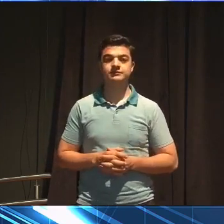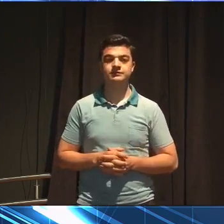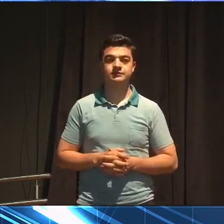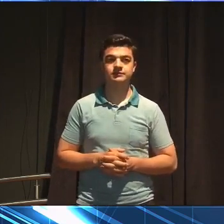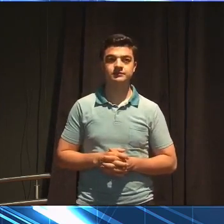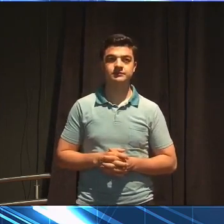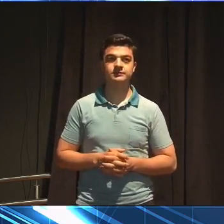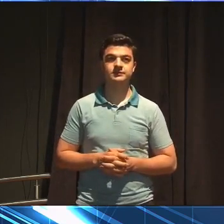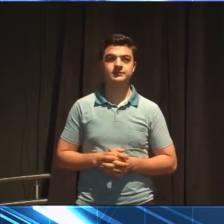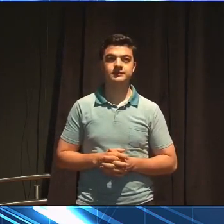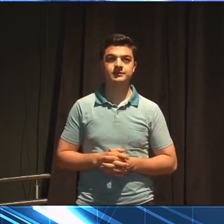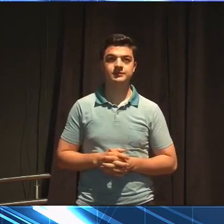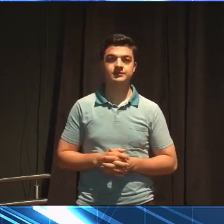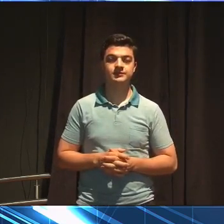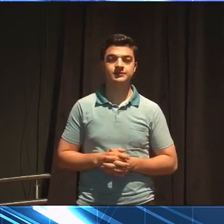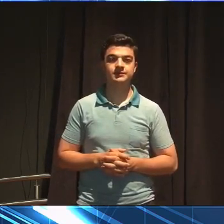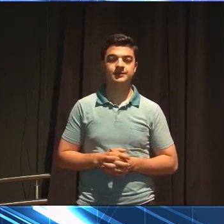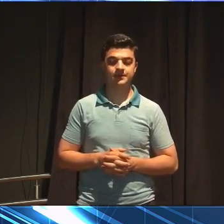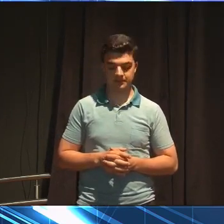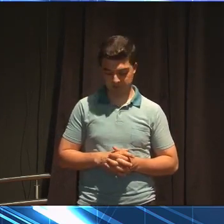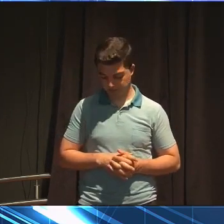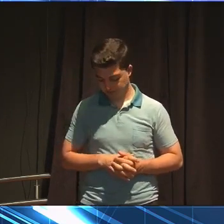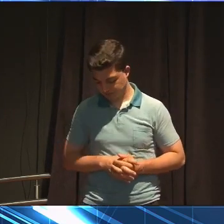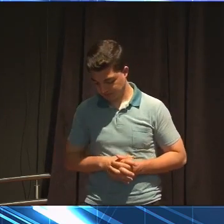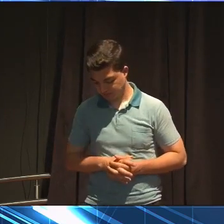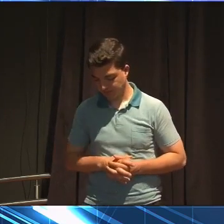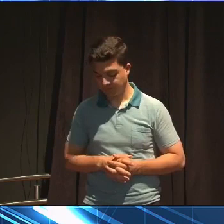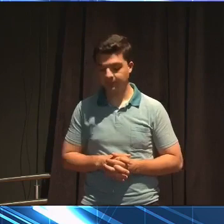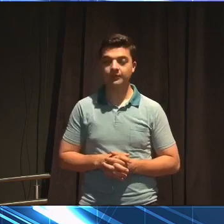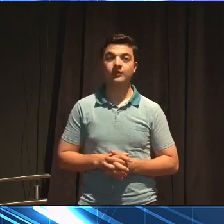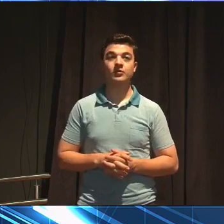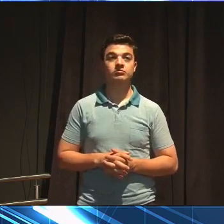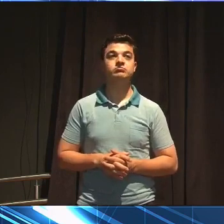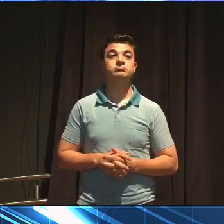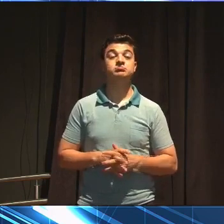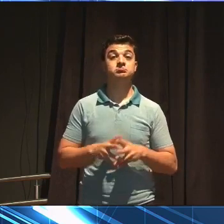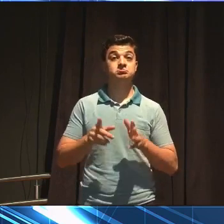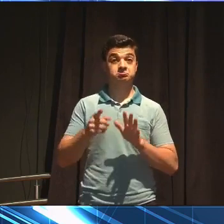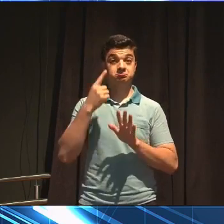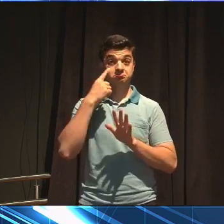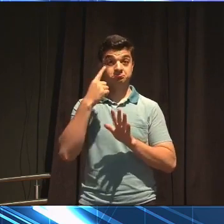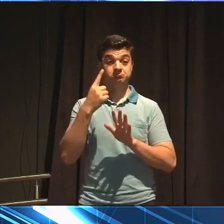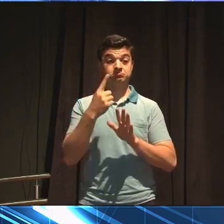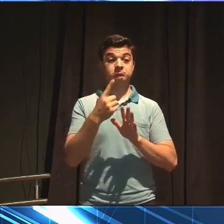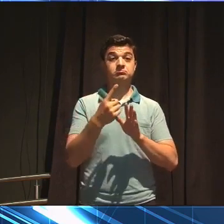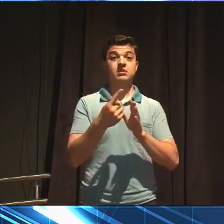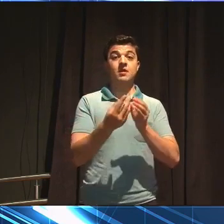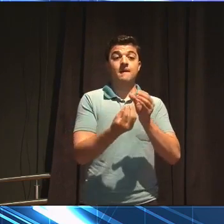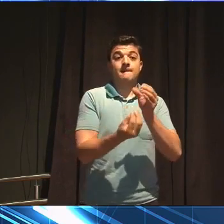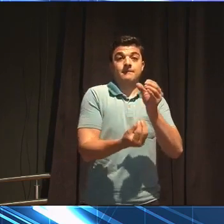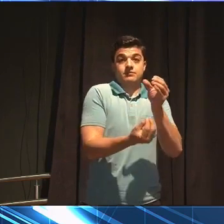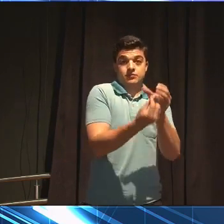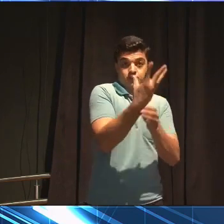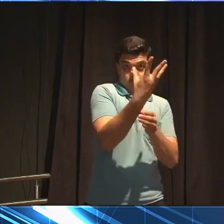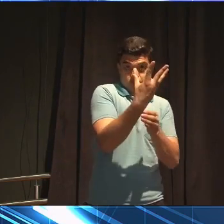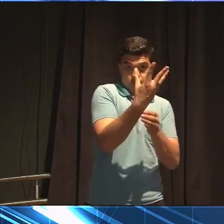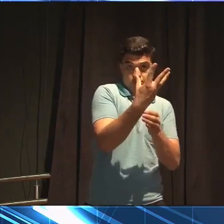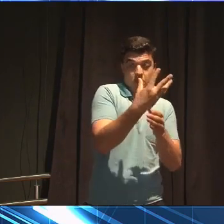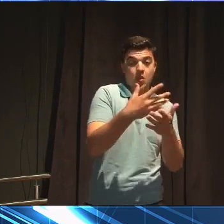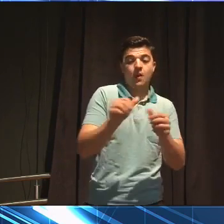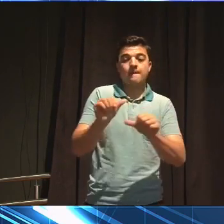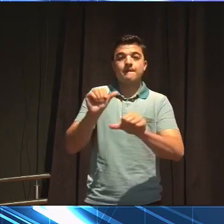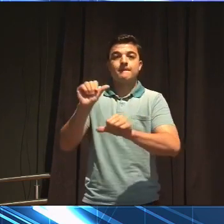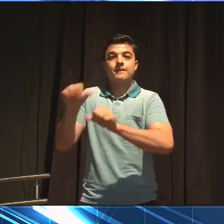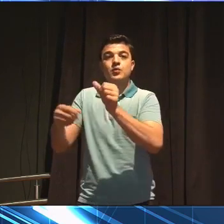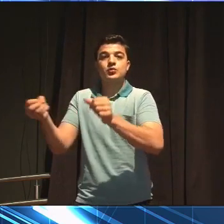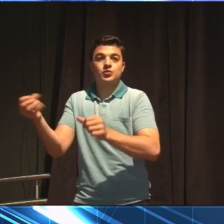é desenvolvido, né, como uma invenção daquilo que é uma inovação. A invenção é aquilo